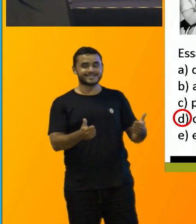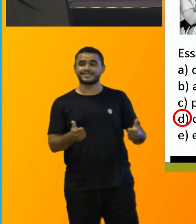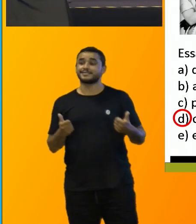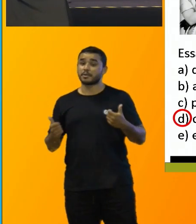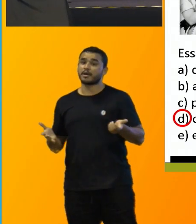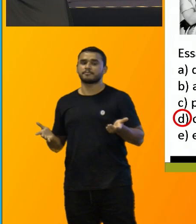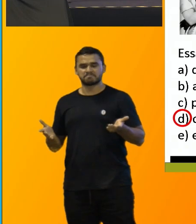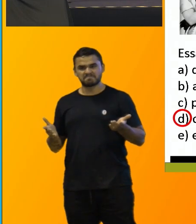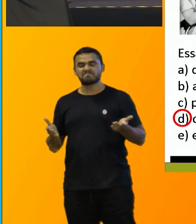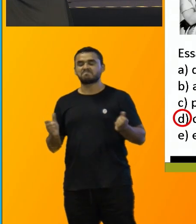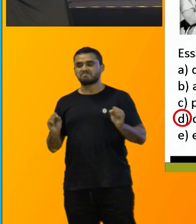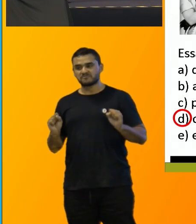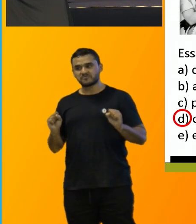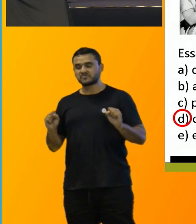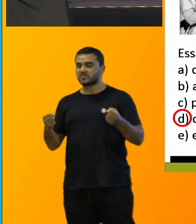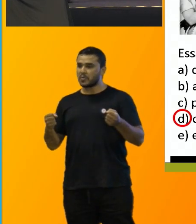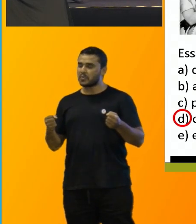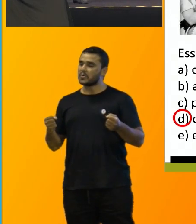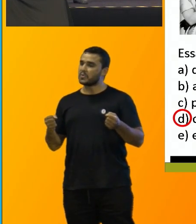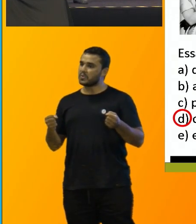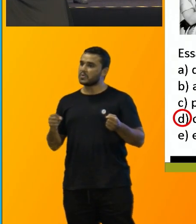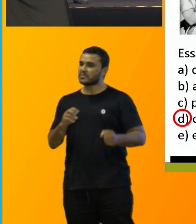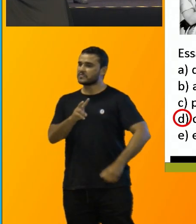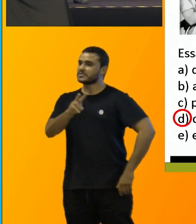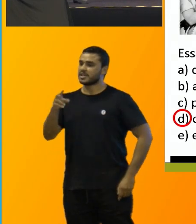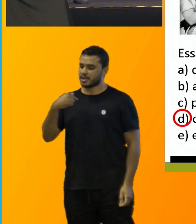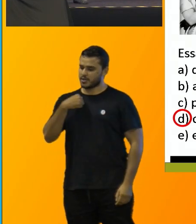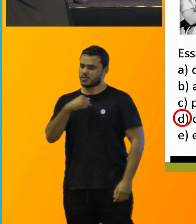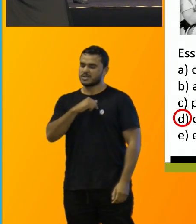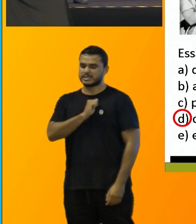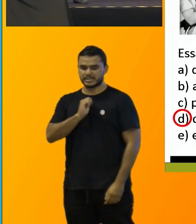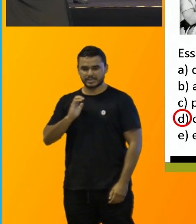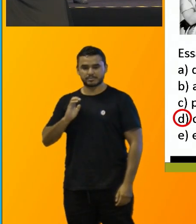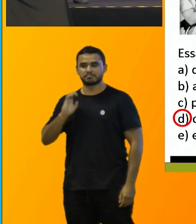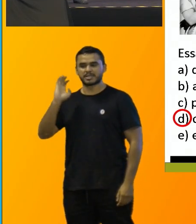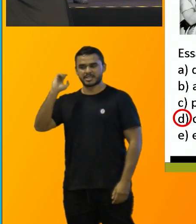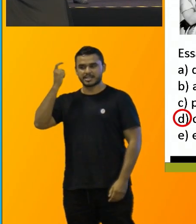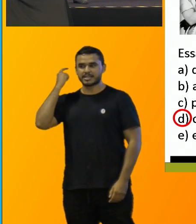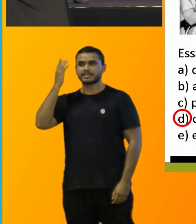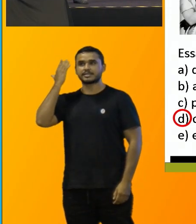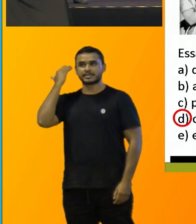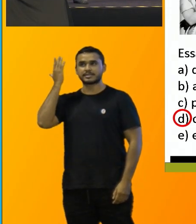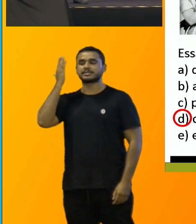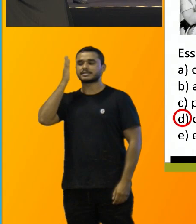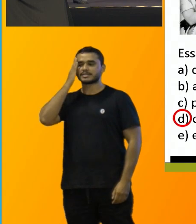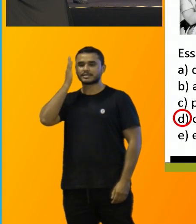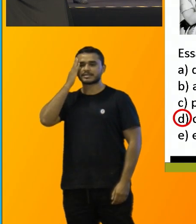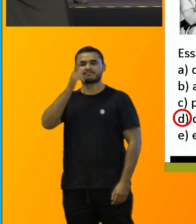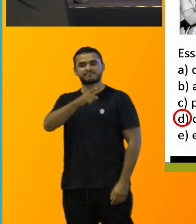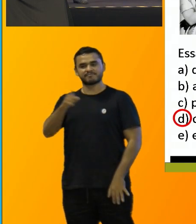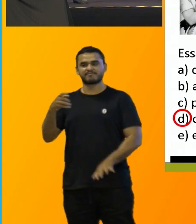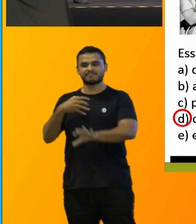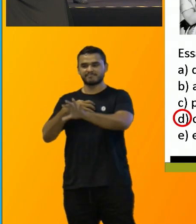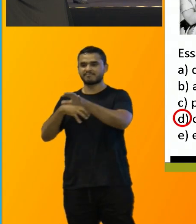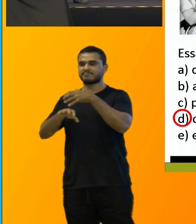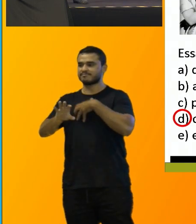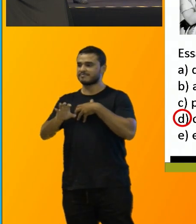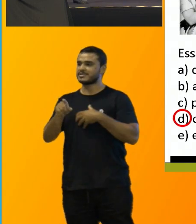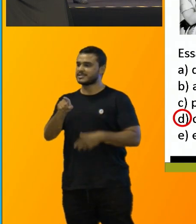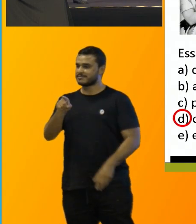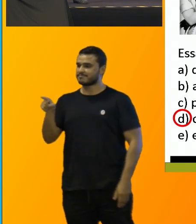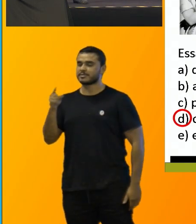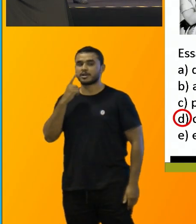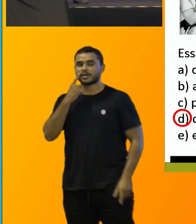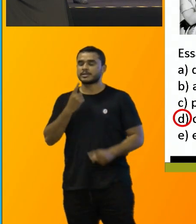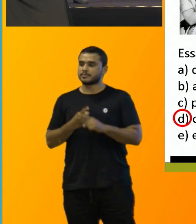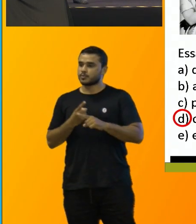Pessoal, que garra, né? A gente estudar durante o fim de semana, depois de uma